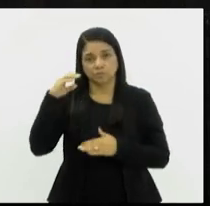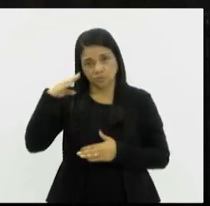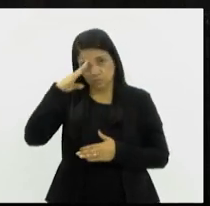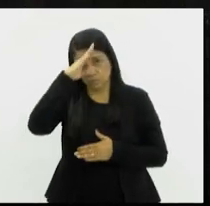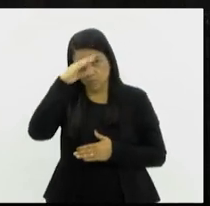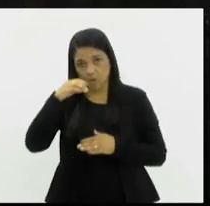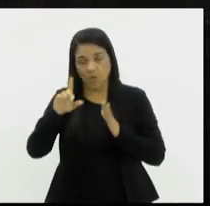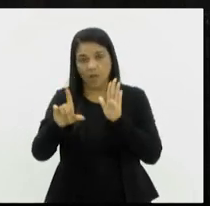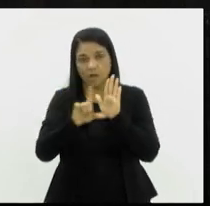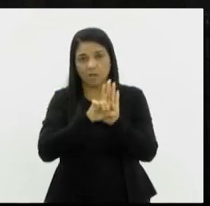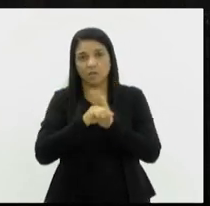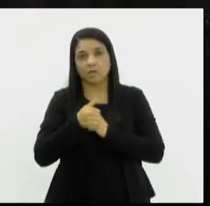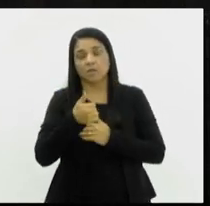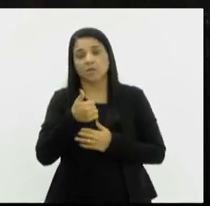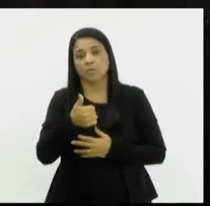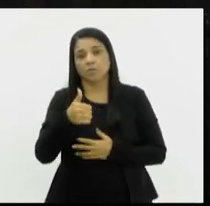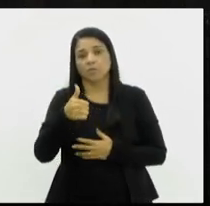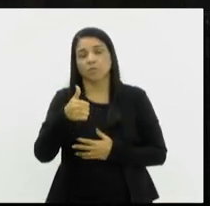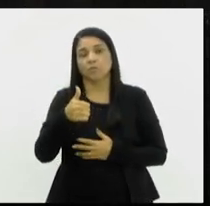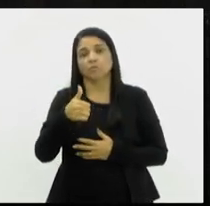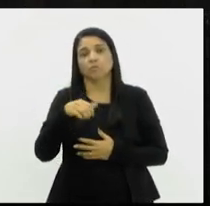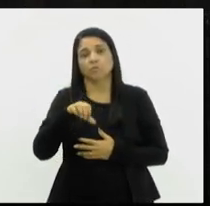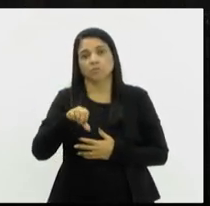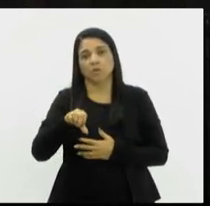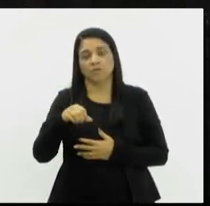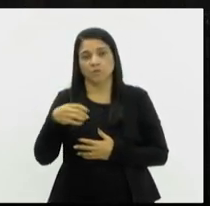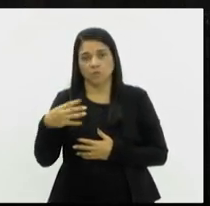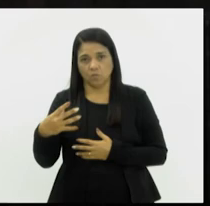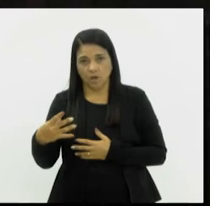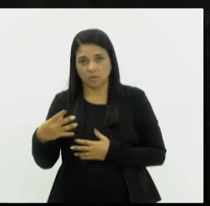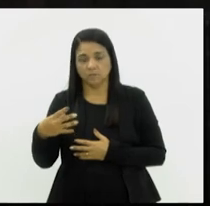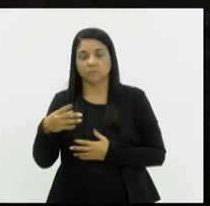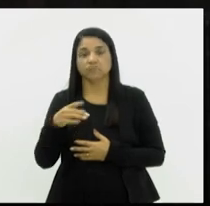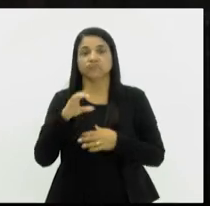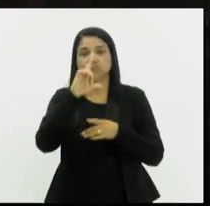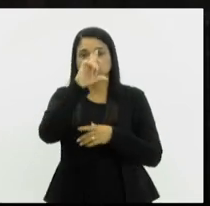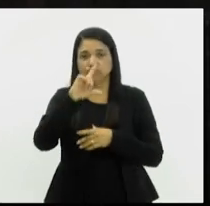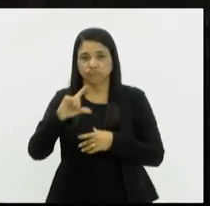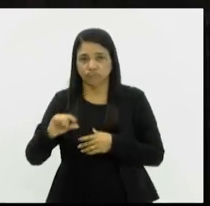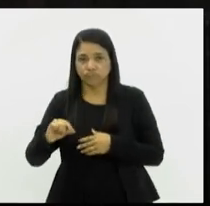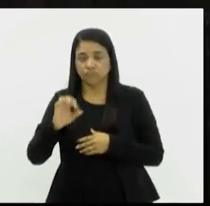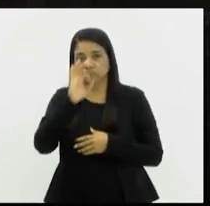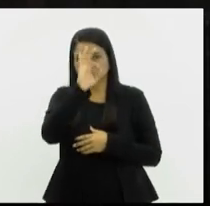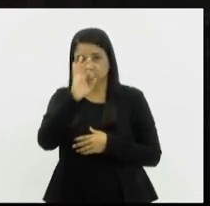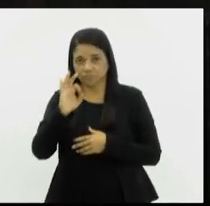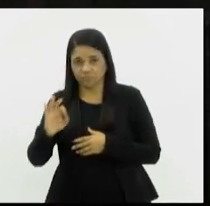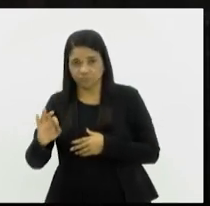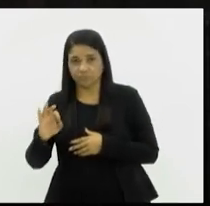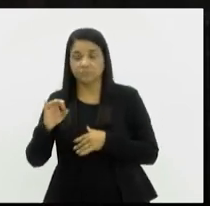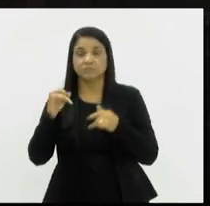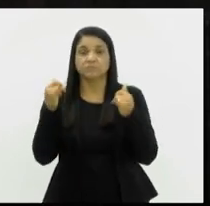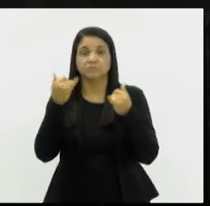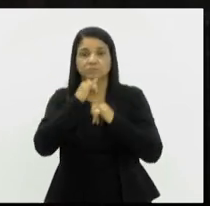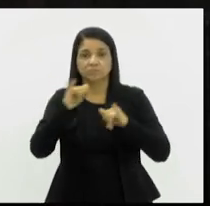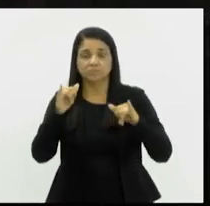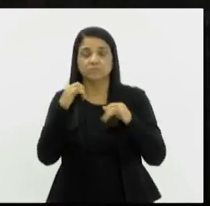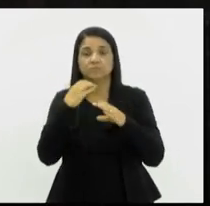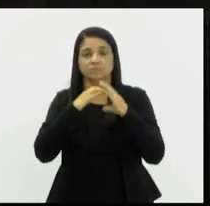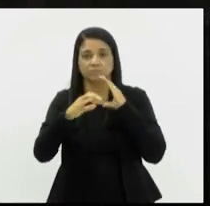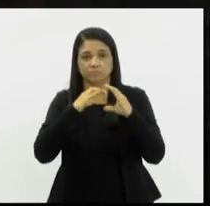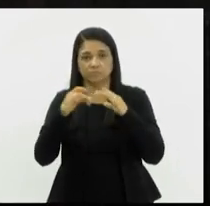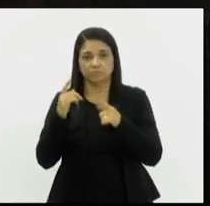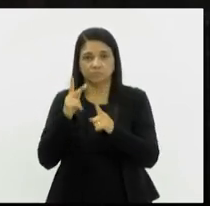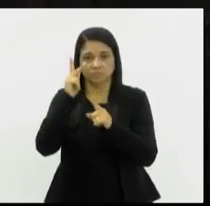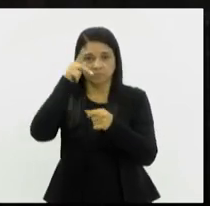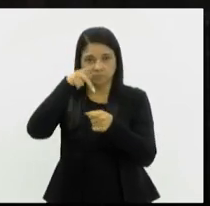complementar 194 de 22, que reduziu as alíquotas de ICMS de energia, telecomunicações e combustíveis